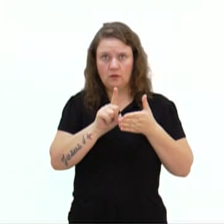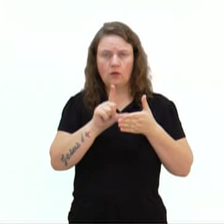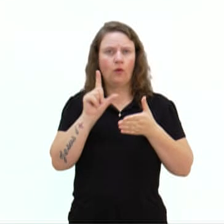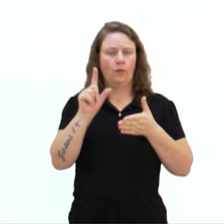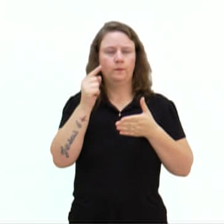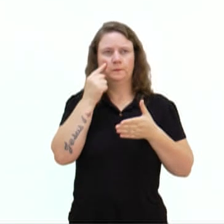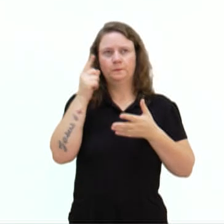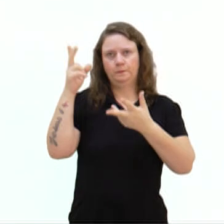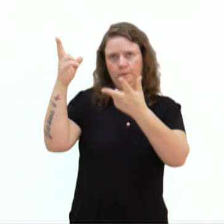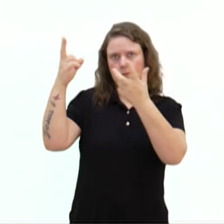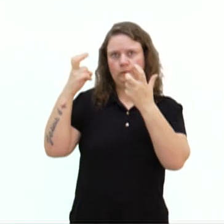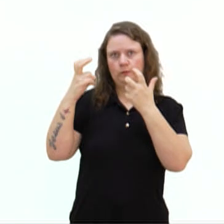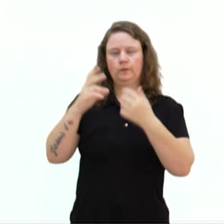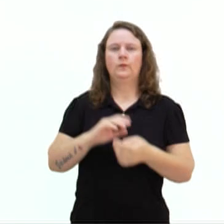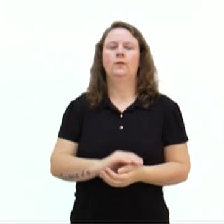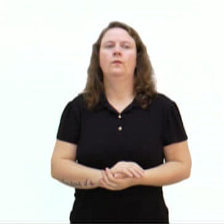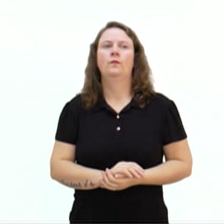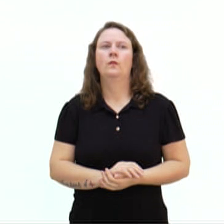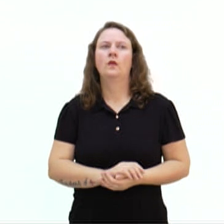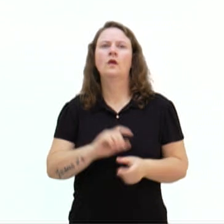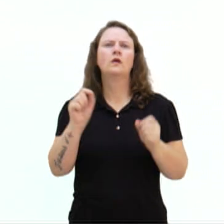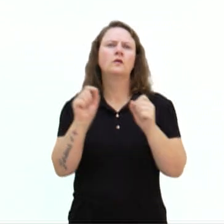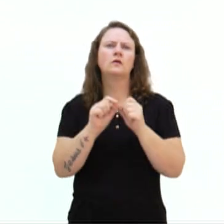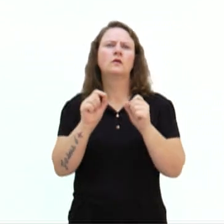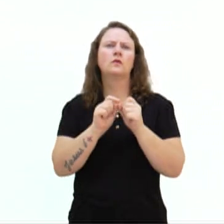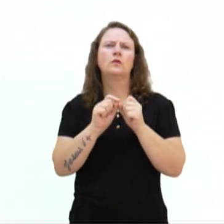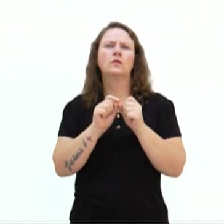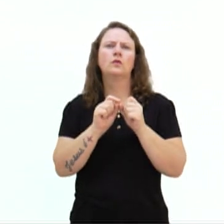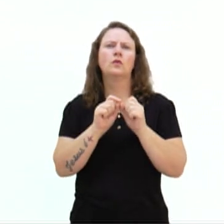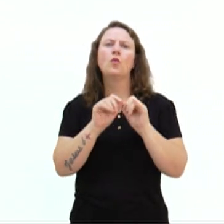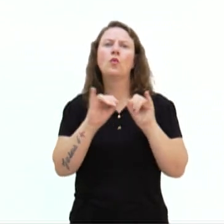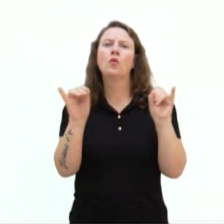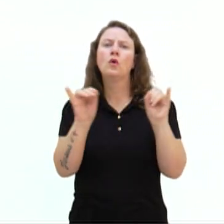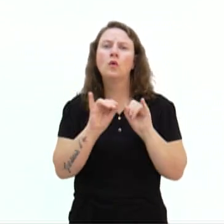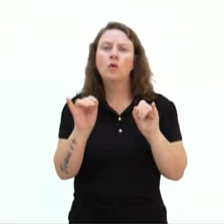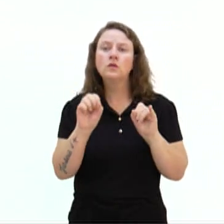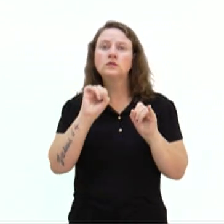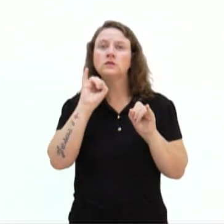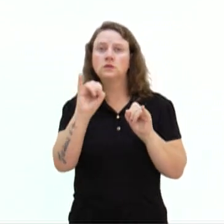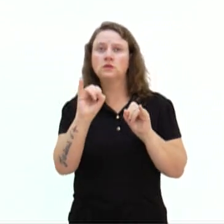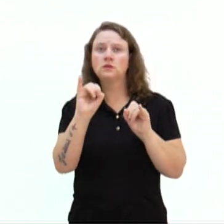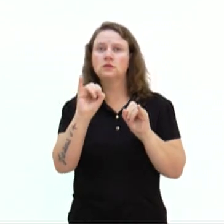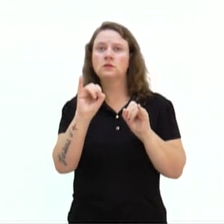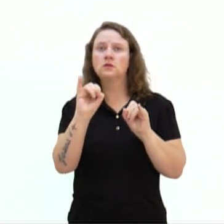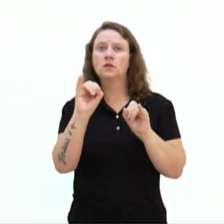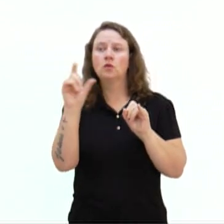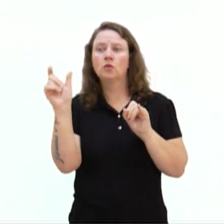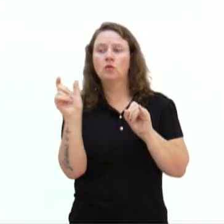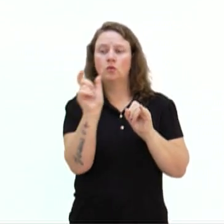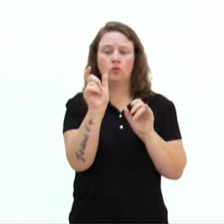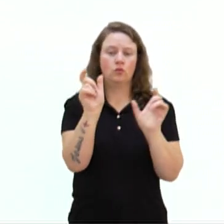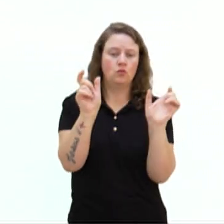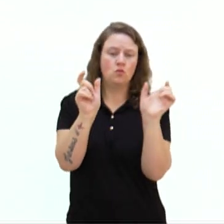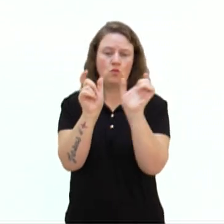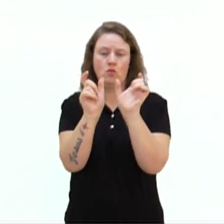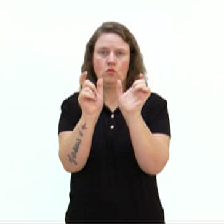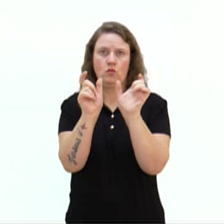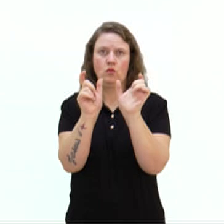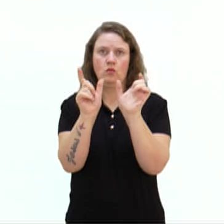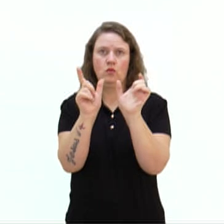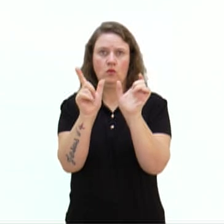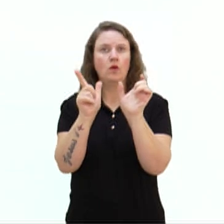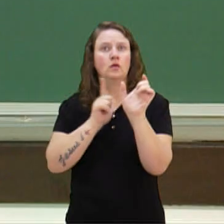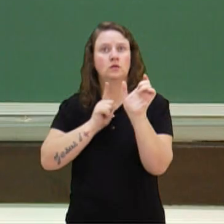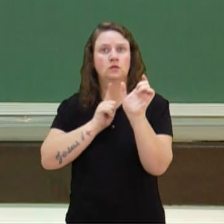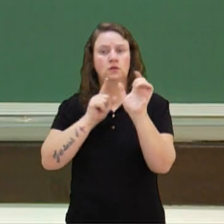hífen. Então, o que vocês têm que fazer? Informar se a junção dos prefixos, palavras que vêm antes para